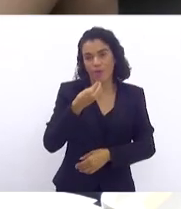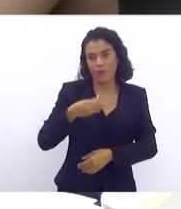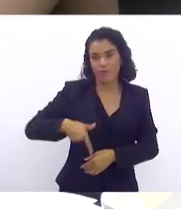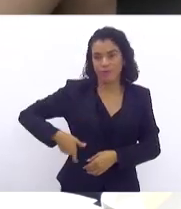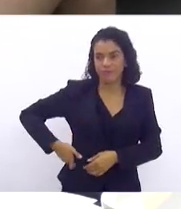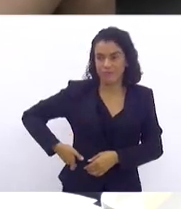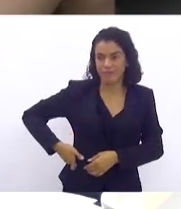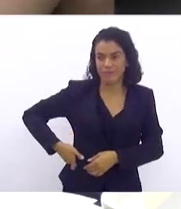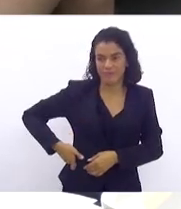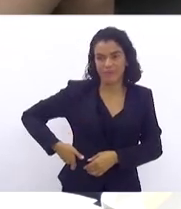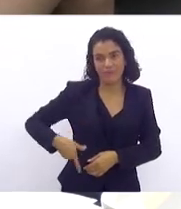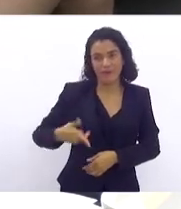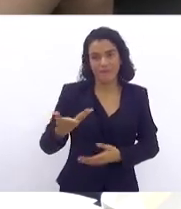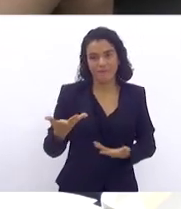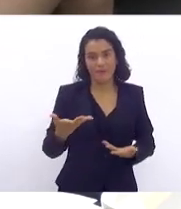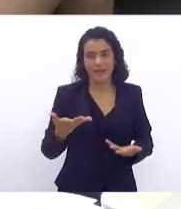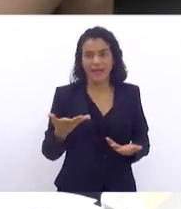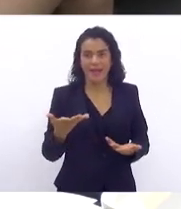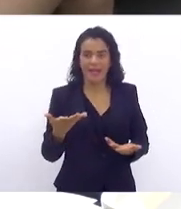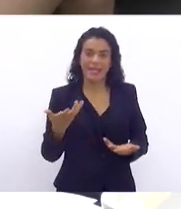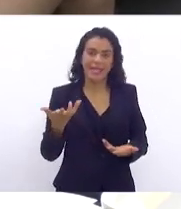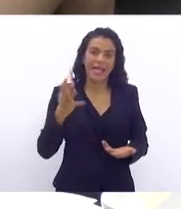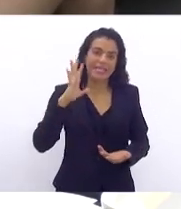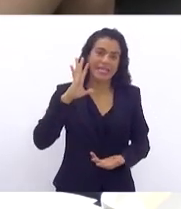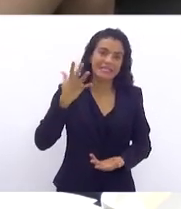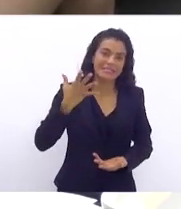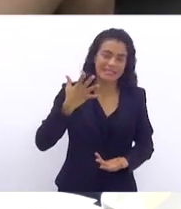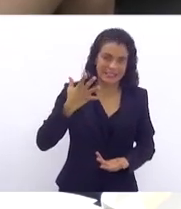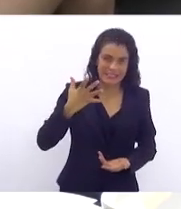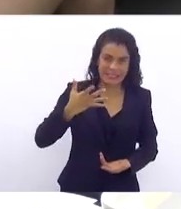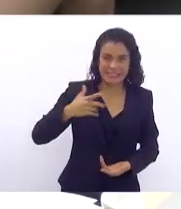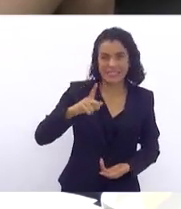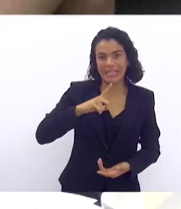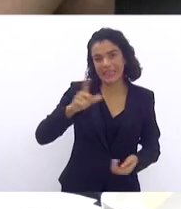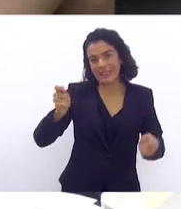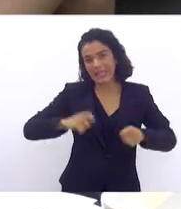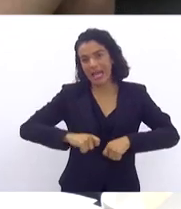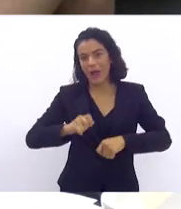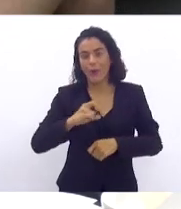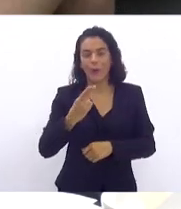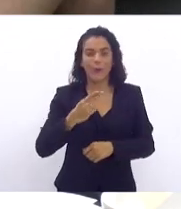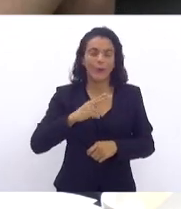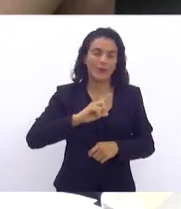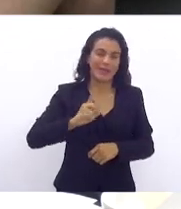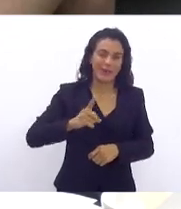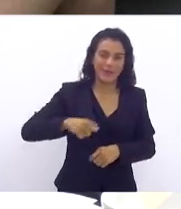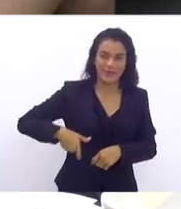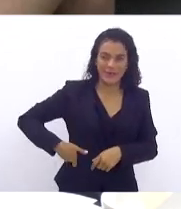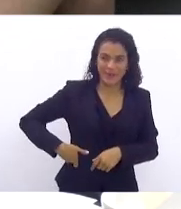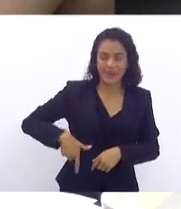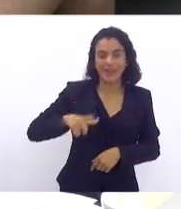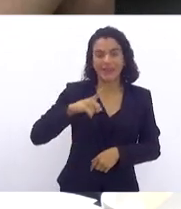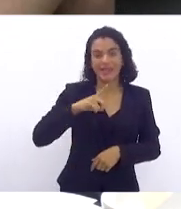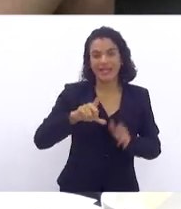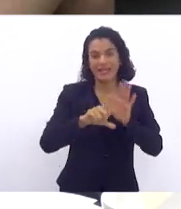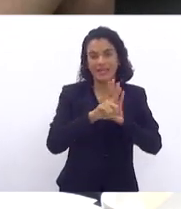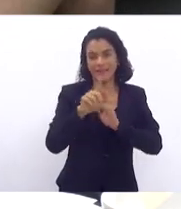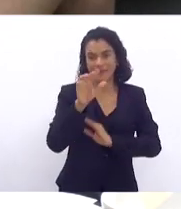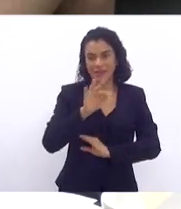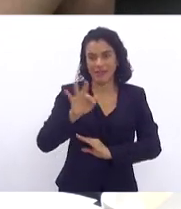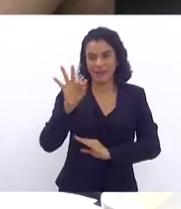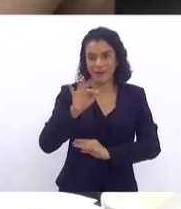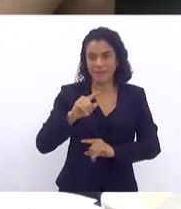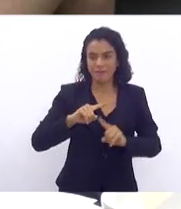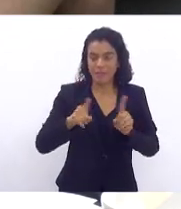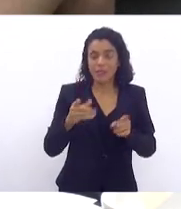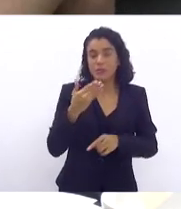arma, cá entre nós, a gente queria decidir porte de arma, e até mesmo tirou a legislação federal. Mas, mesmo assim,